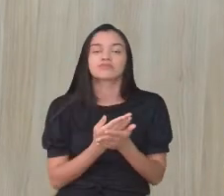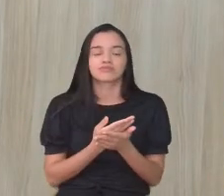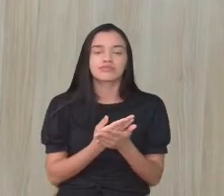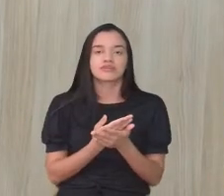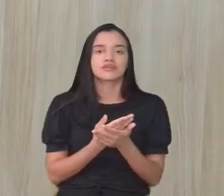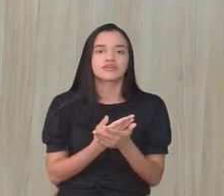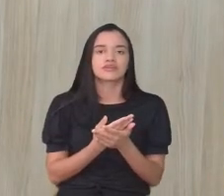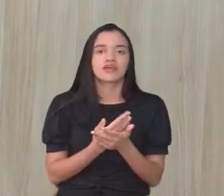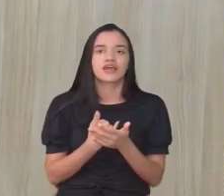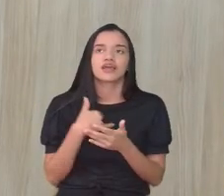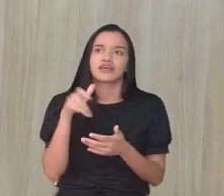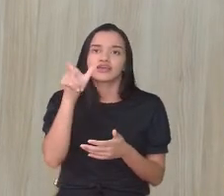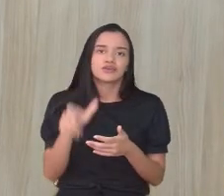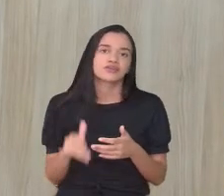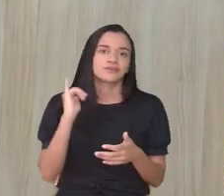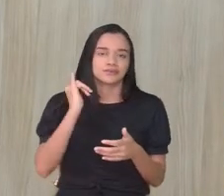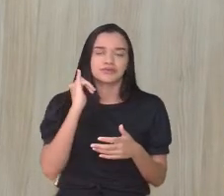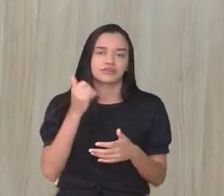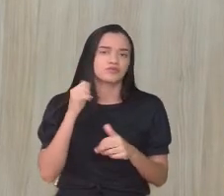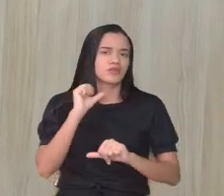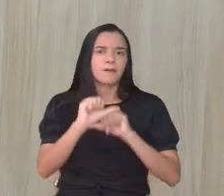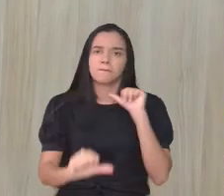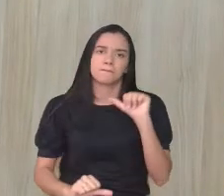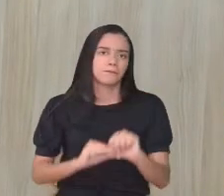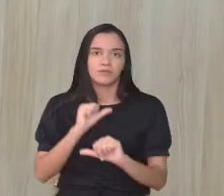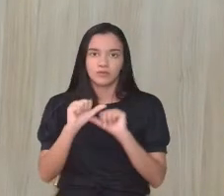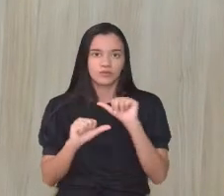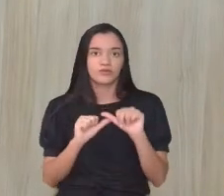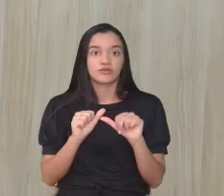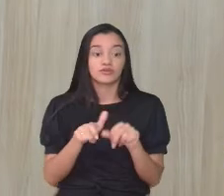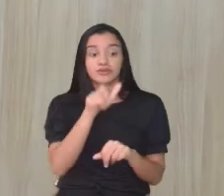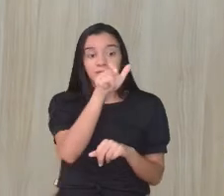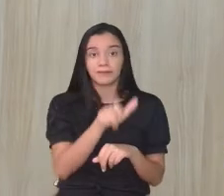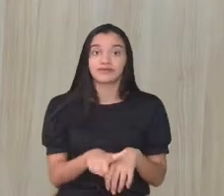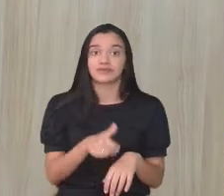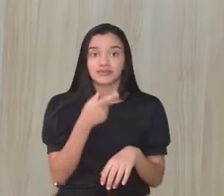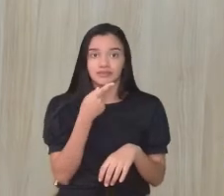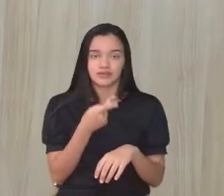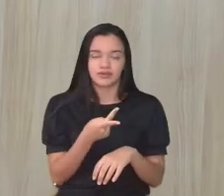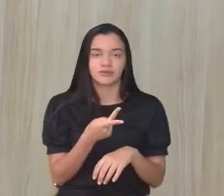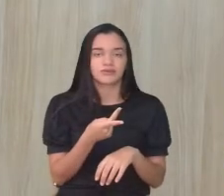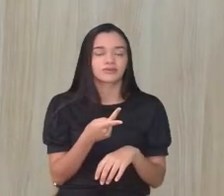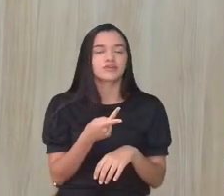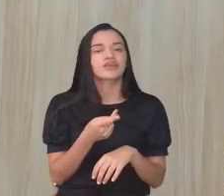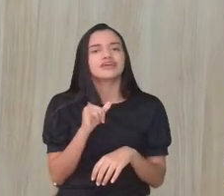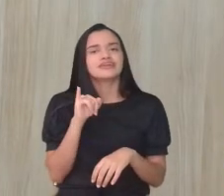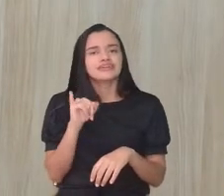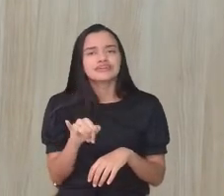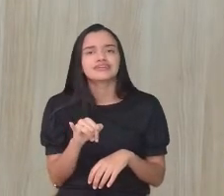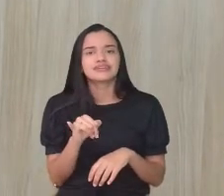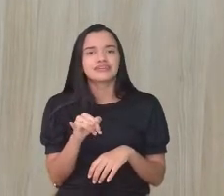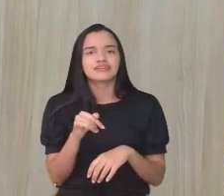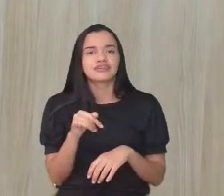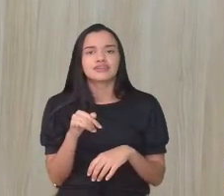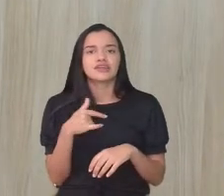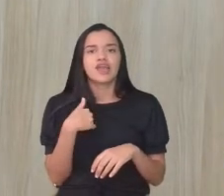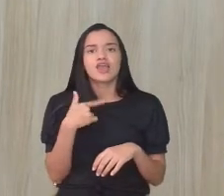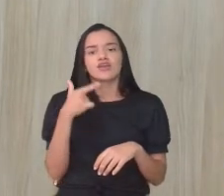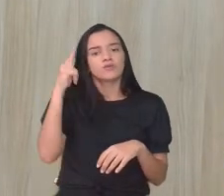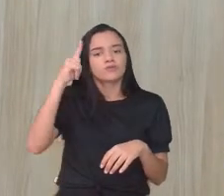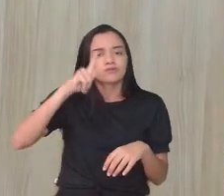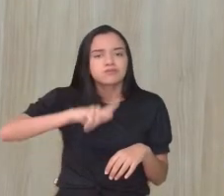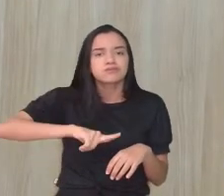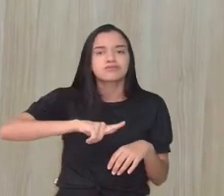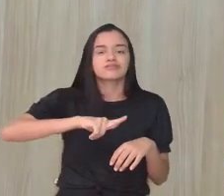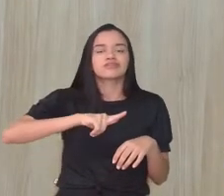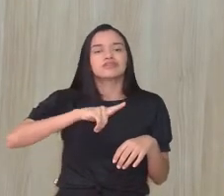de que o narrador não está alterando nada daquilo que a personagem falou, né? Se eu for reproduzir a fala de Camille,